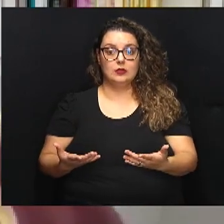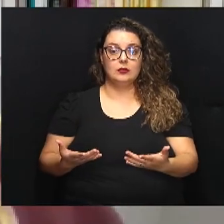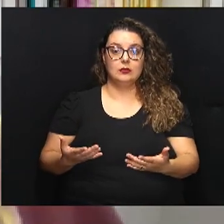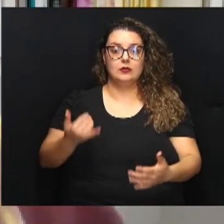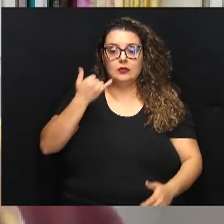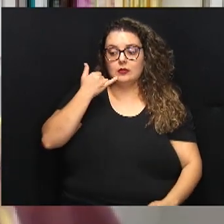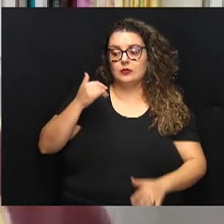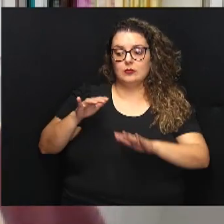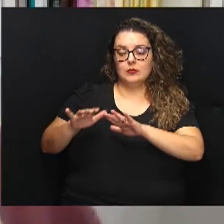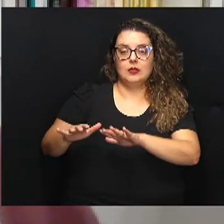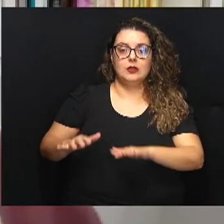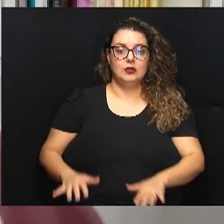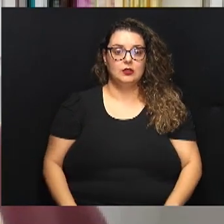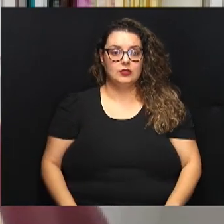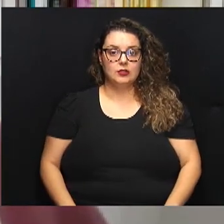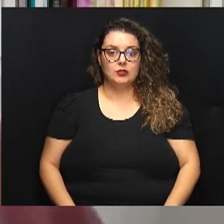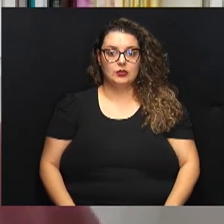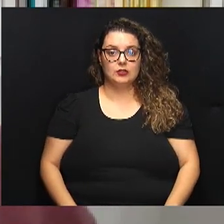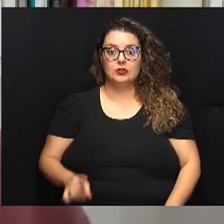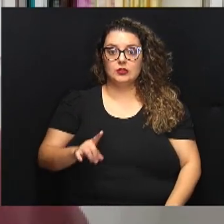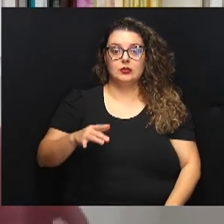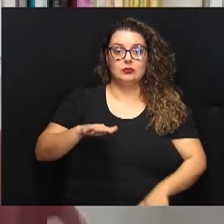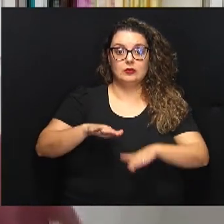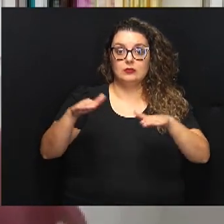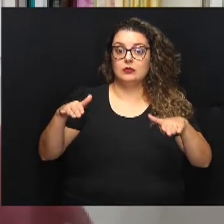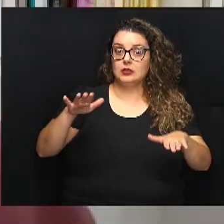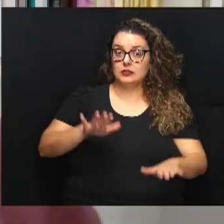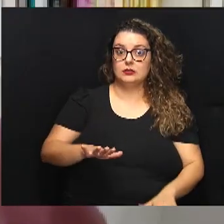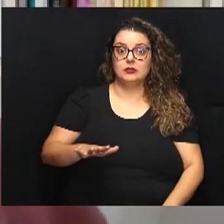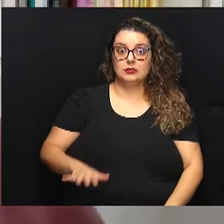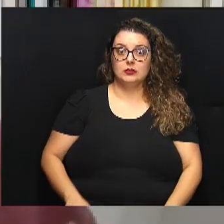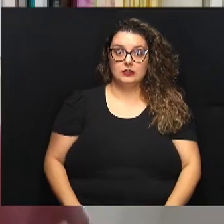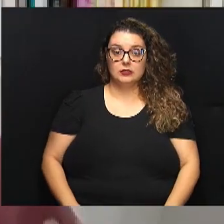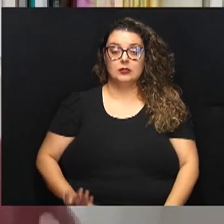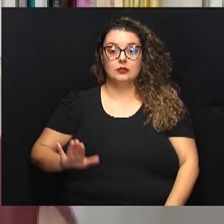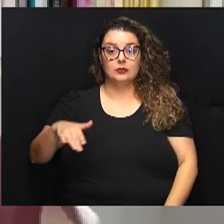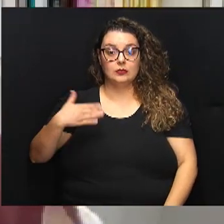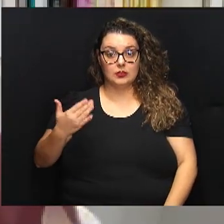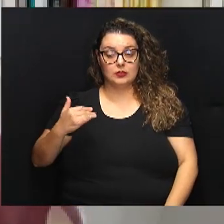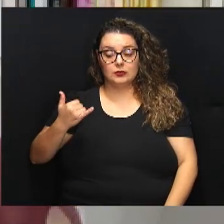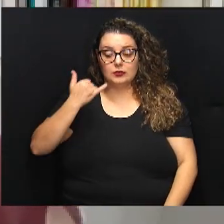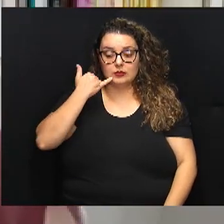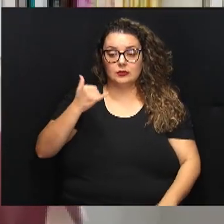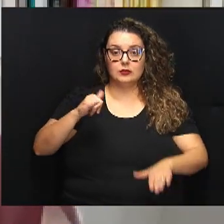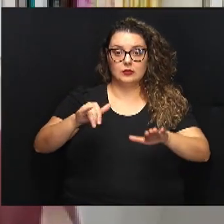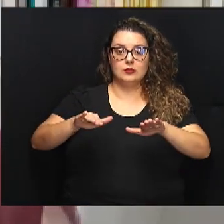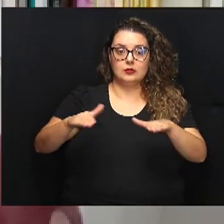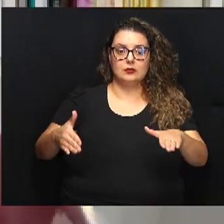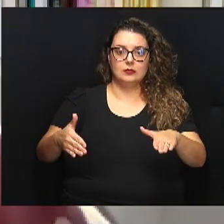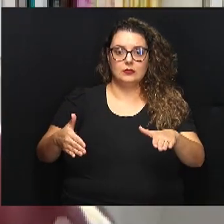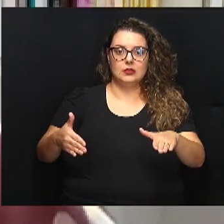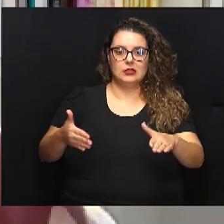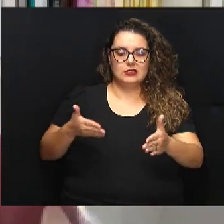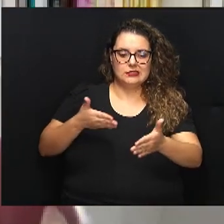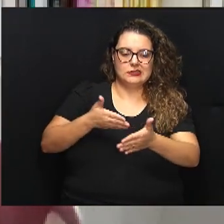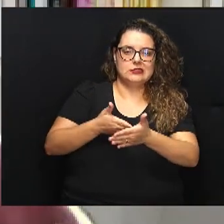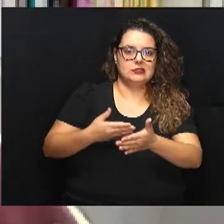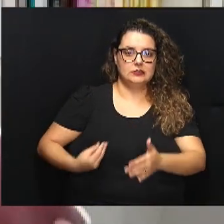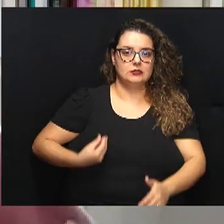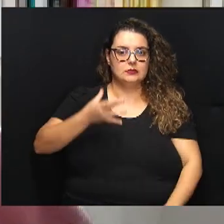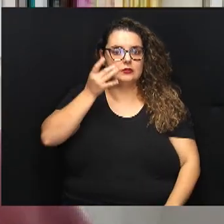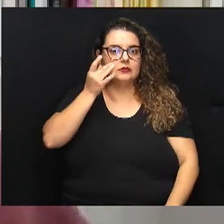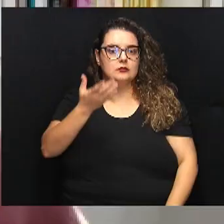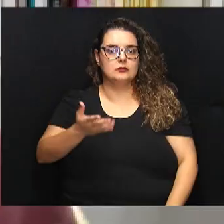celular, inclusive não na mesa. A gente vê que quando o celular está na mesa, dá uma barreira com a pessoa que está presente.